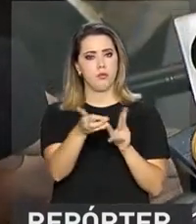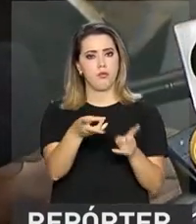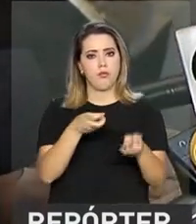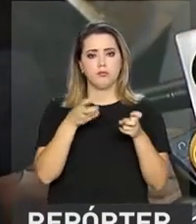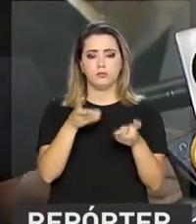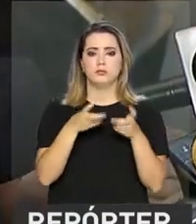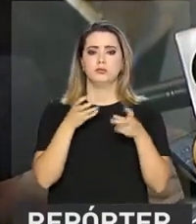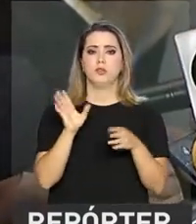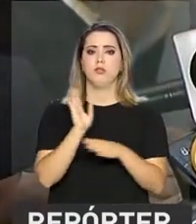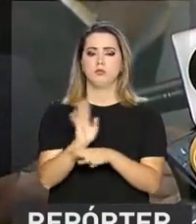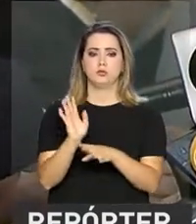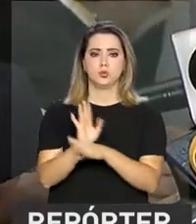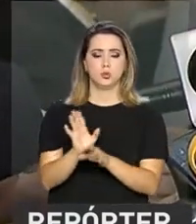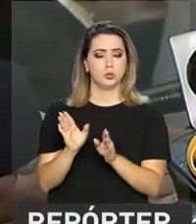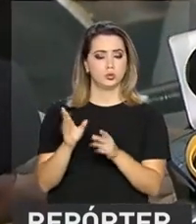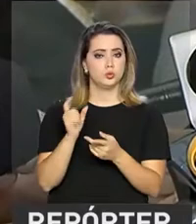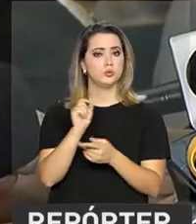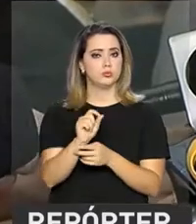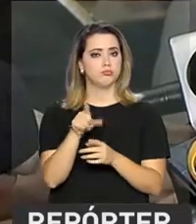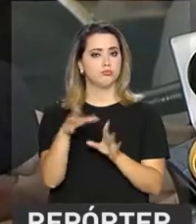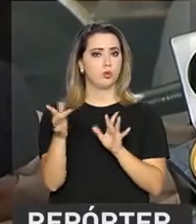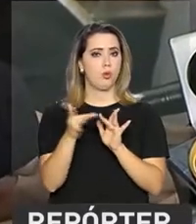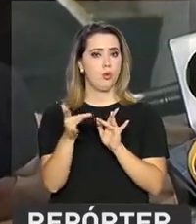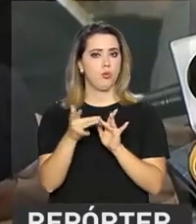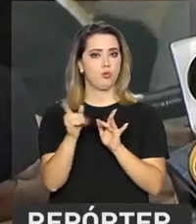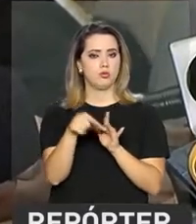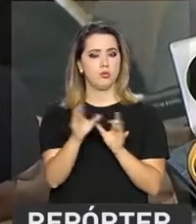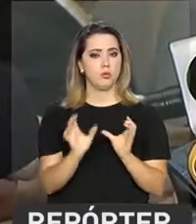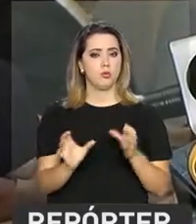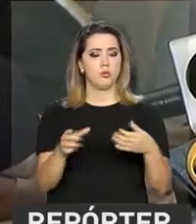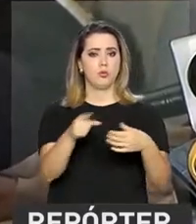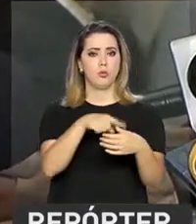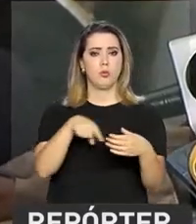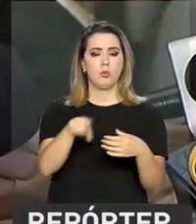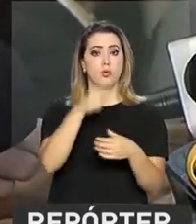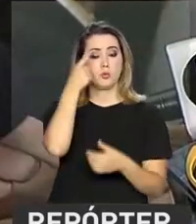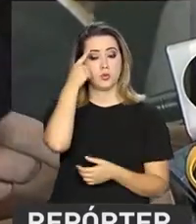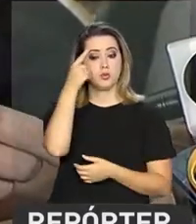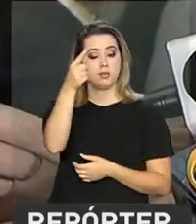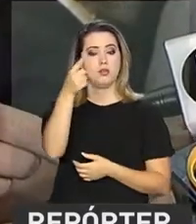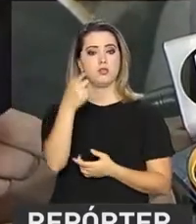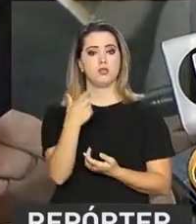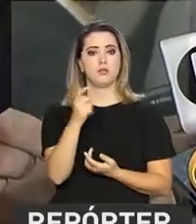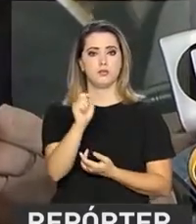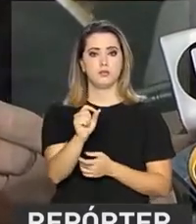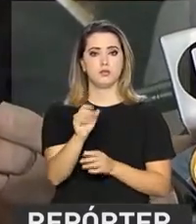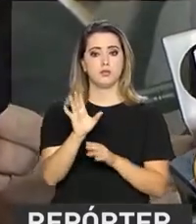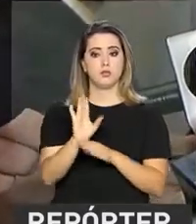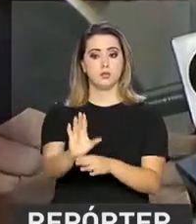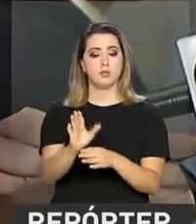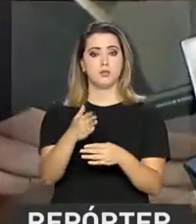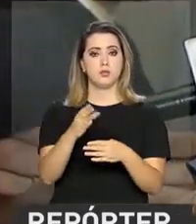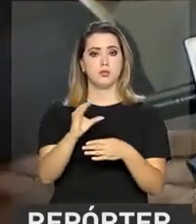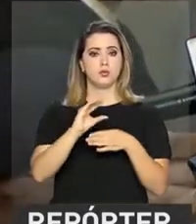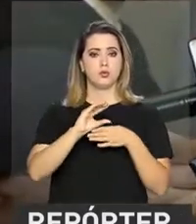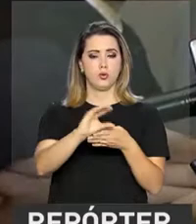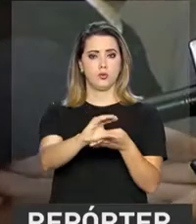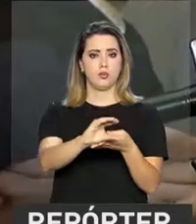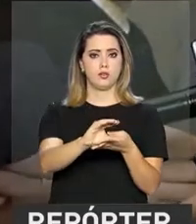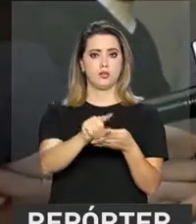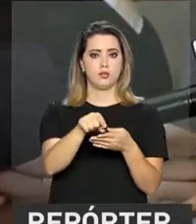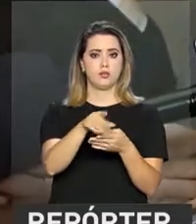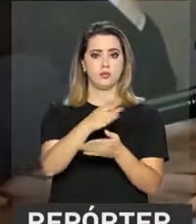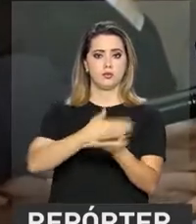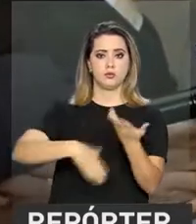apoio dos parceiros do BRICS, que é uma espécie de agência de inteligência e de cooperação entre